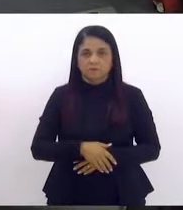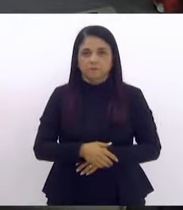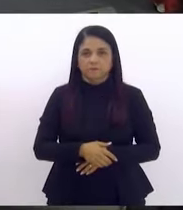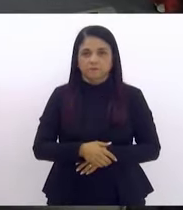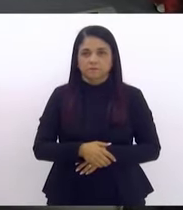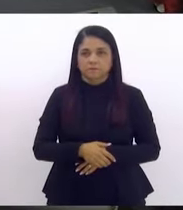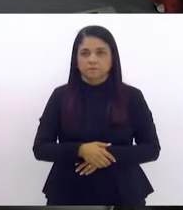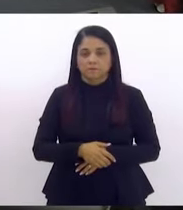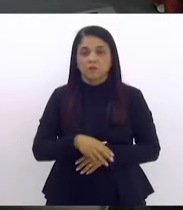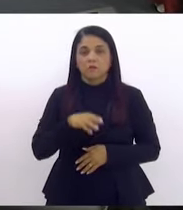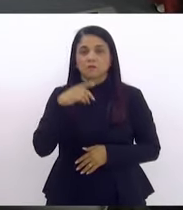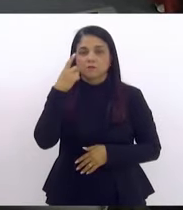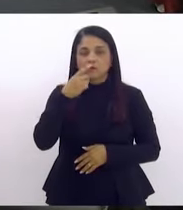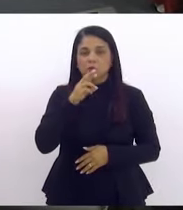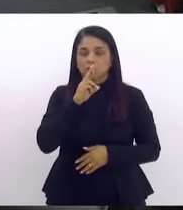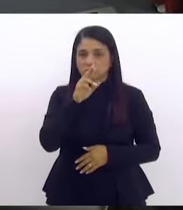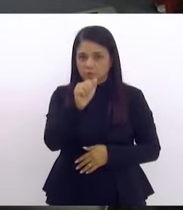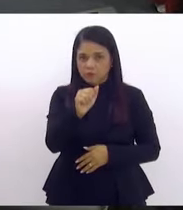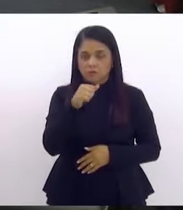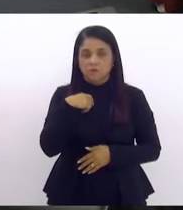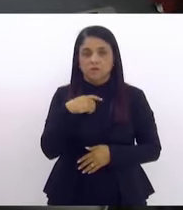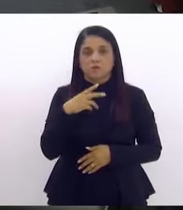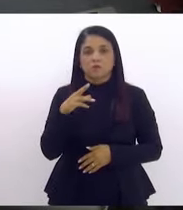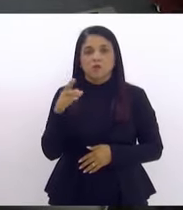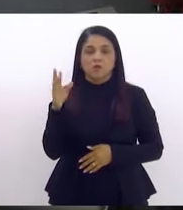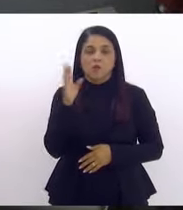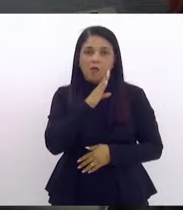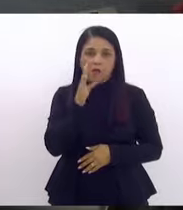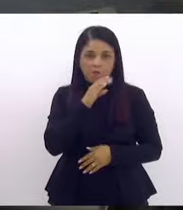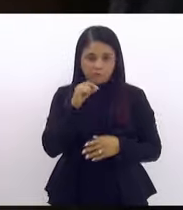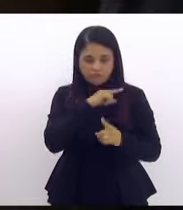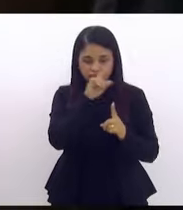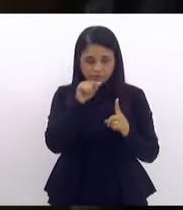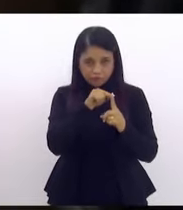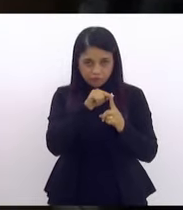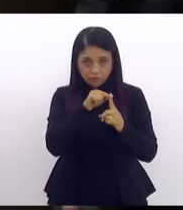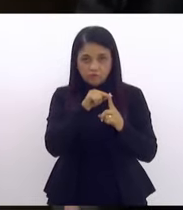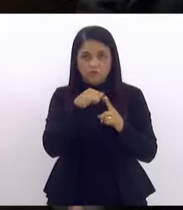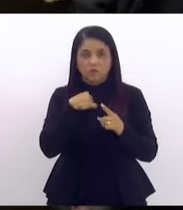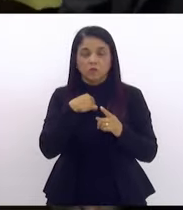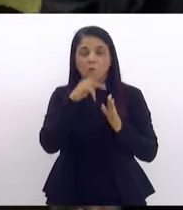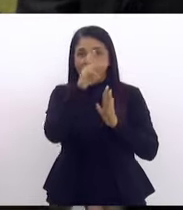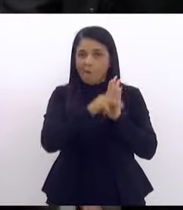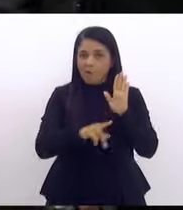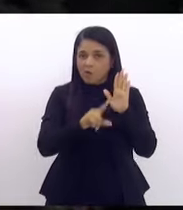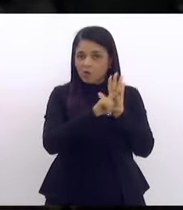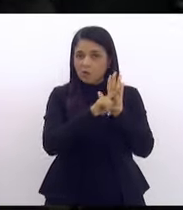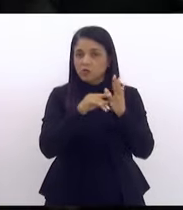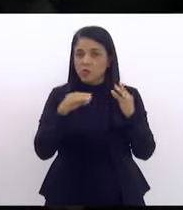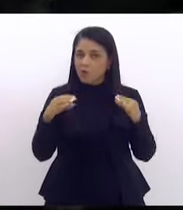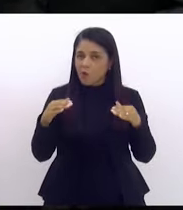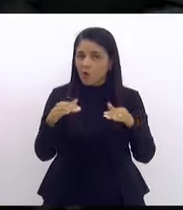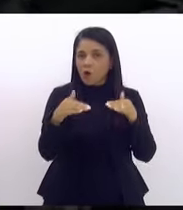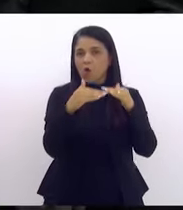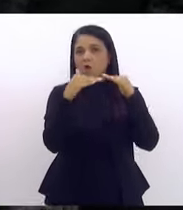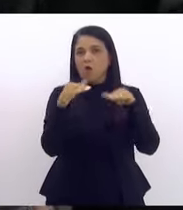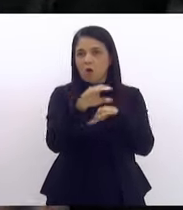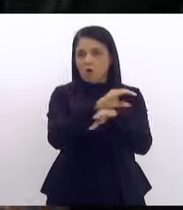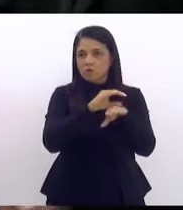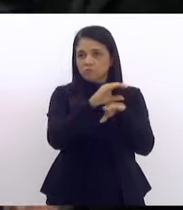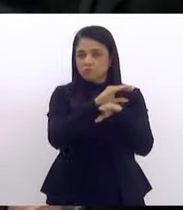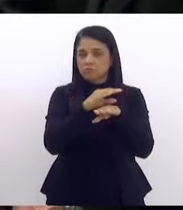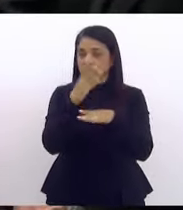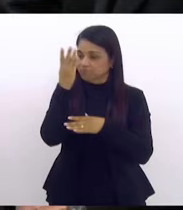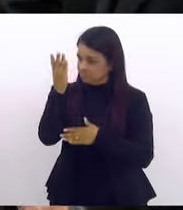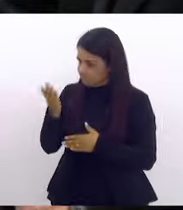presidente, deputado Rodrigo Amorim. De forma muito breve e objetiva, o presente projeto, em primeiro lugar, é absolutamente constitucional, com toda a vênia a opinião do